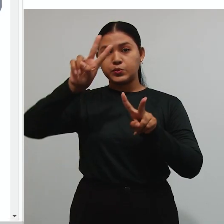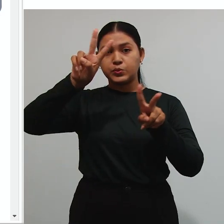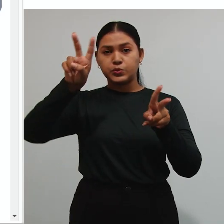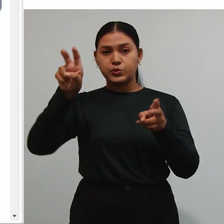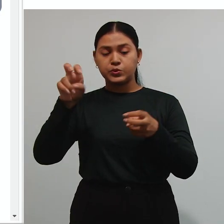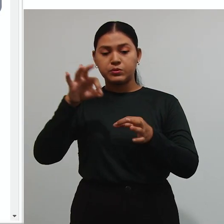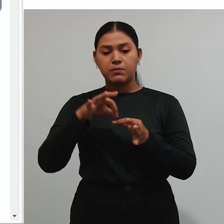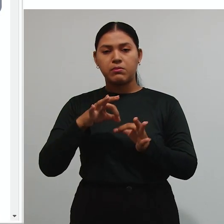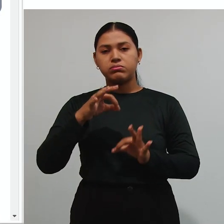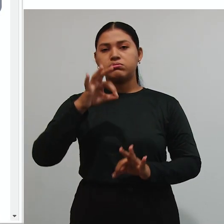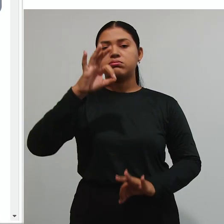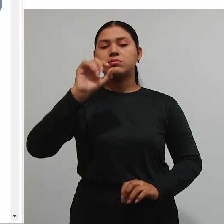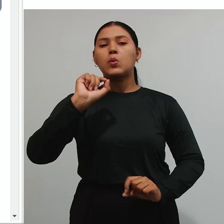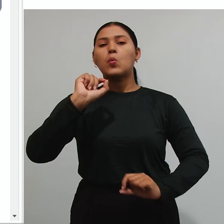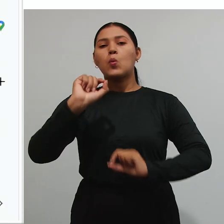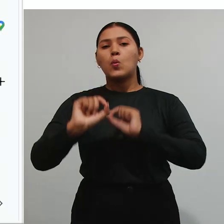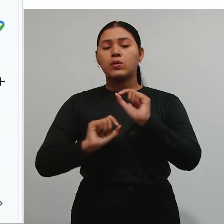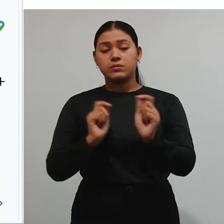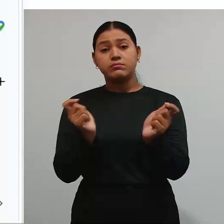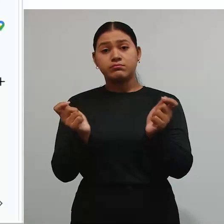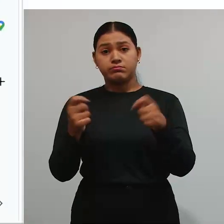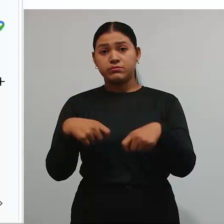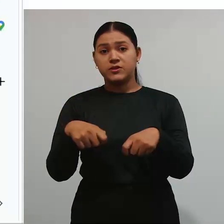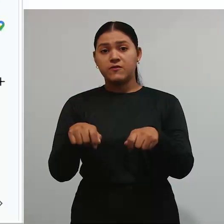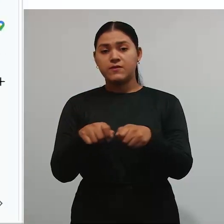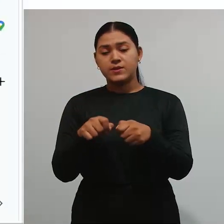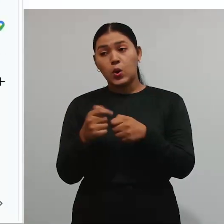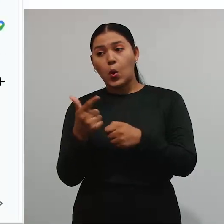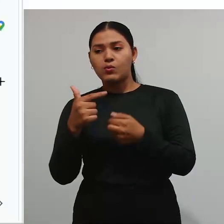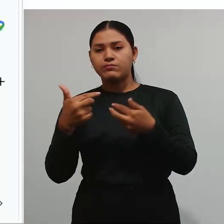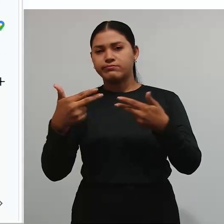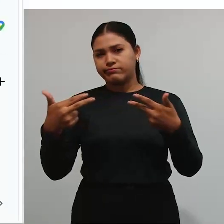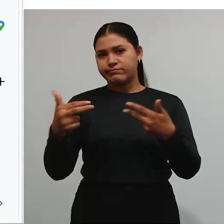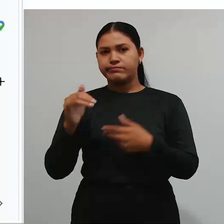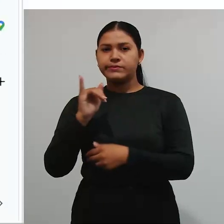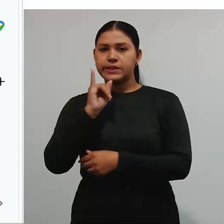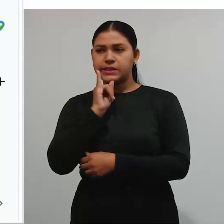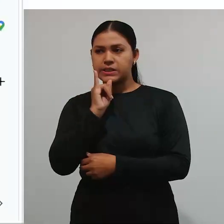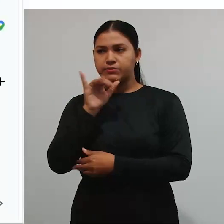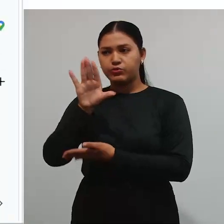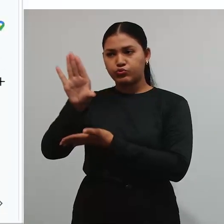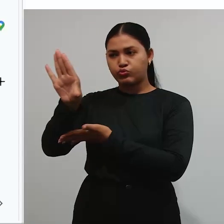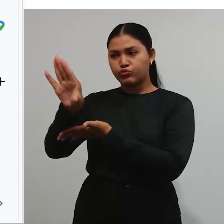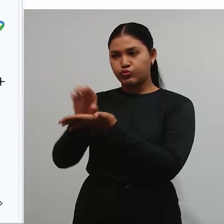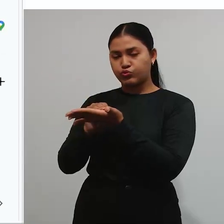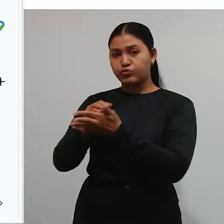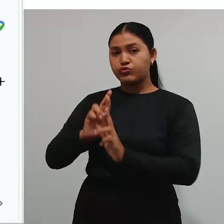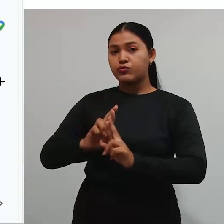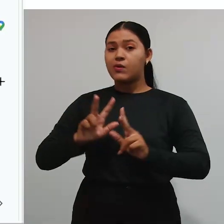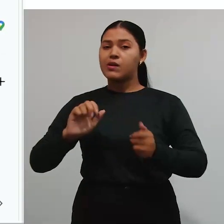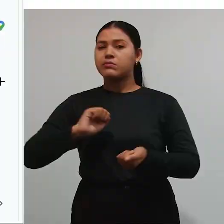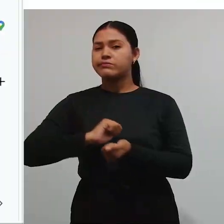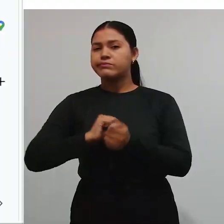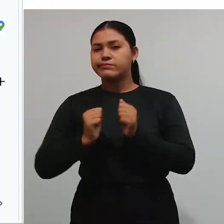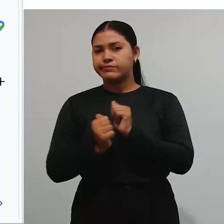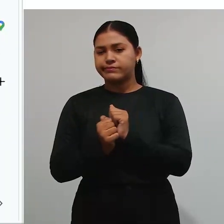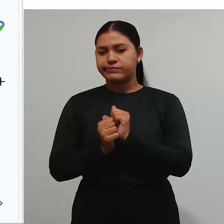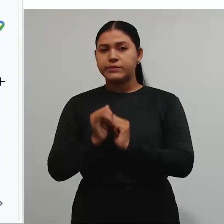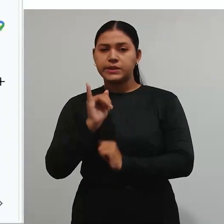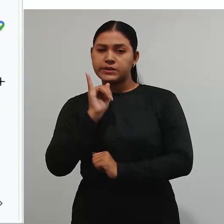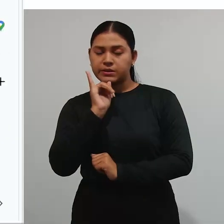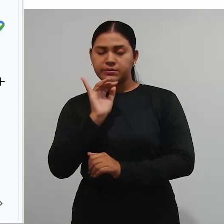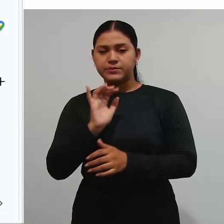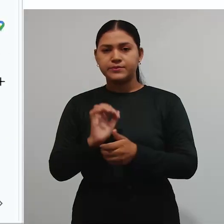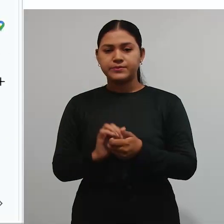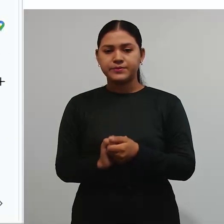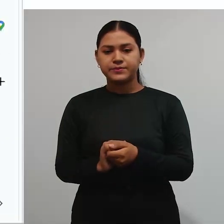fazer assim. Como é que eu posso fazer? Eu posso chamar o autor para perto de mim, né? Que busca, vou copiar aqui, só para a gente entender